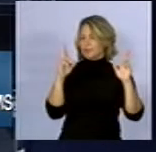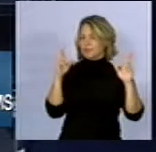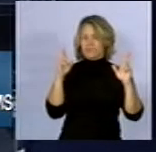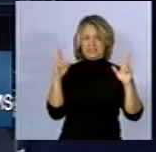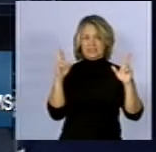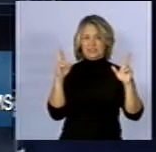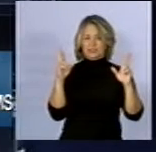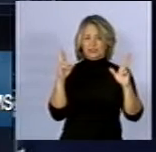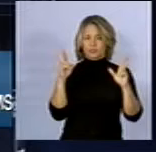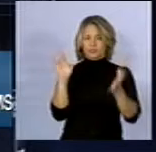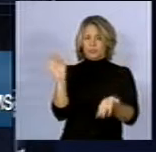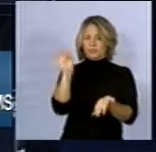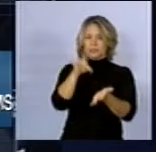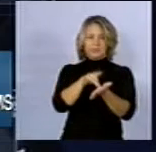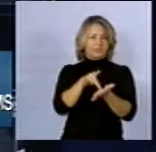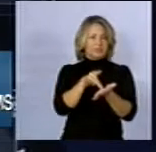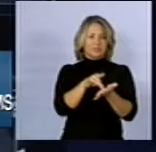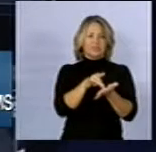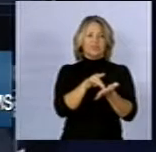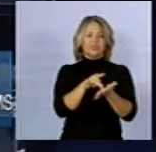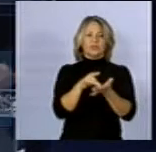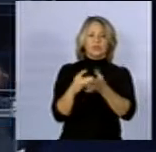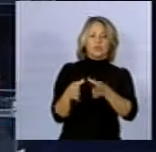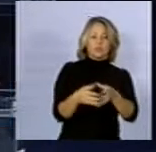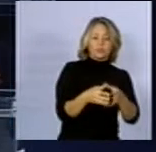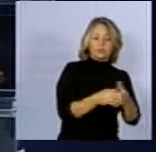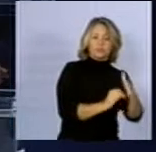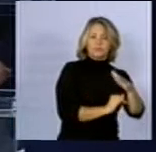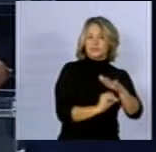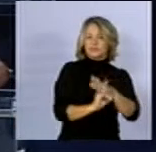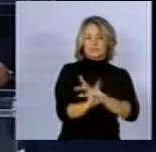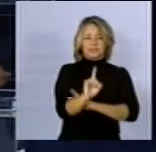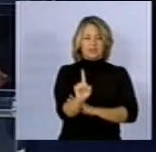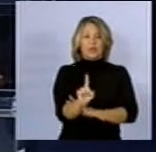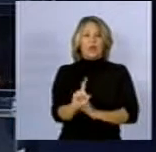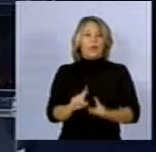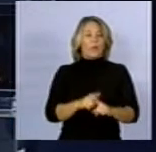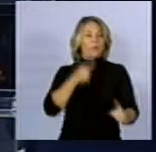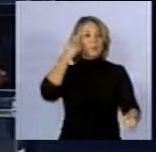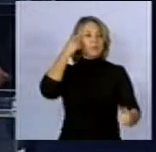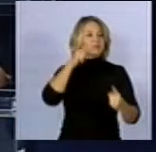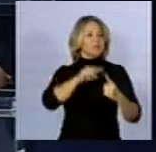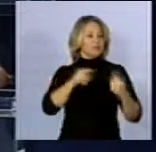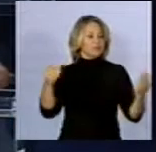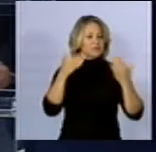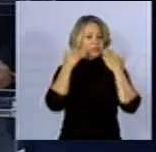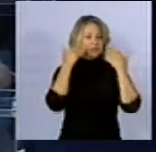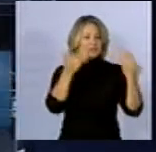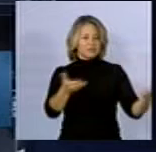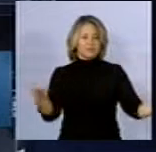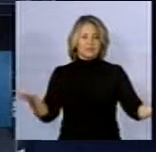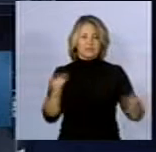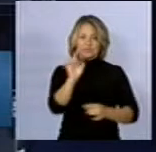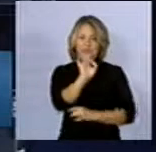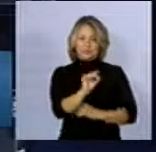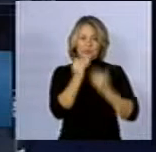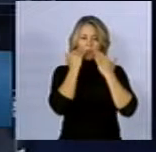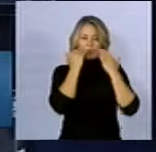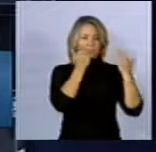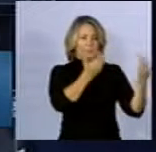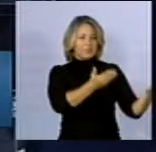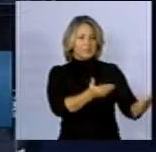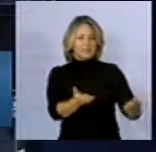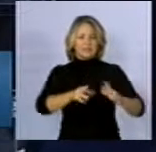mais oficialmente a posição dessas instituições. O objetivo da minha apresentação não é fazer uma